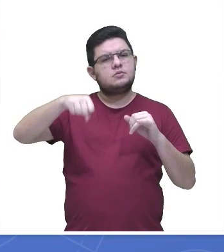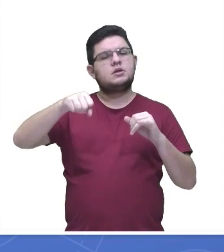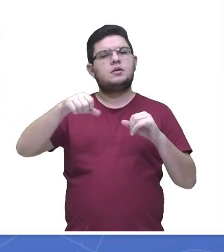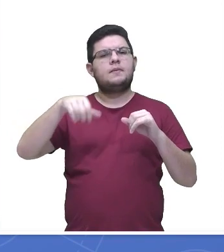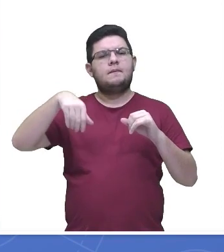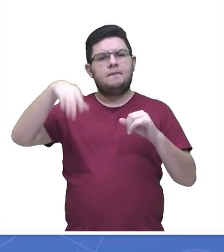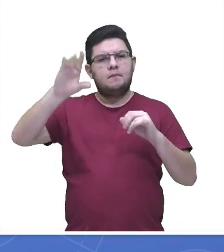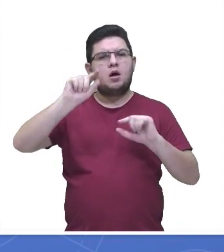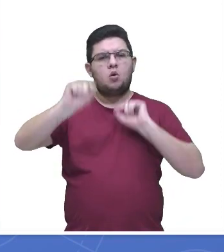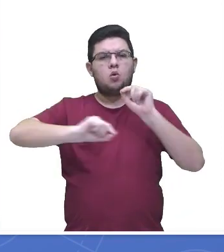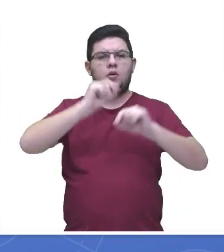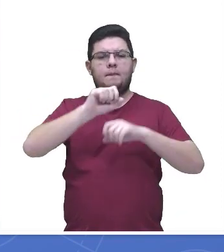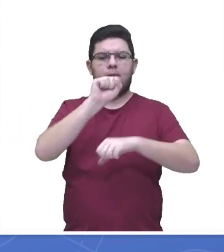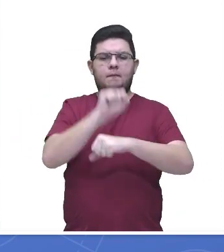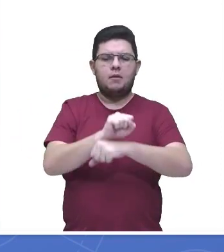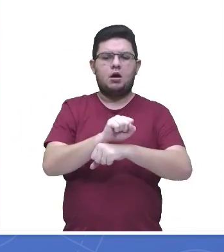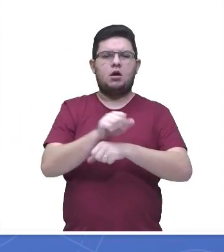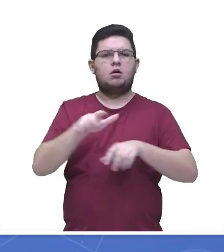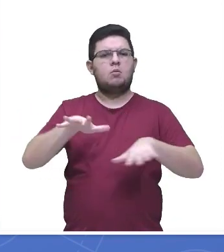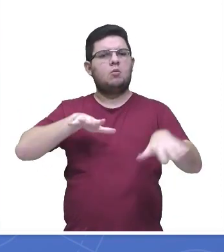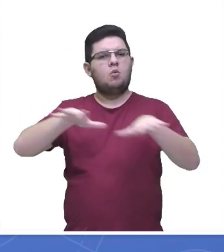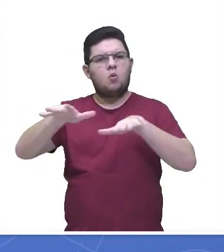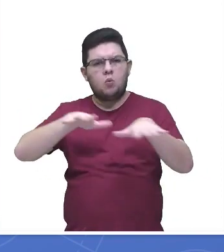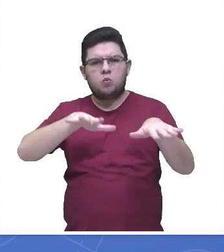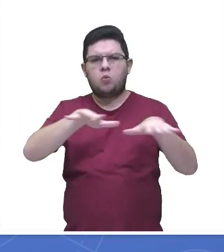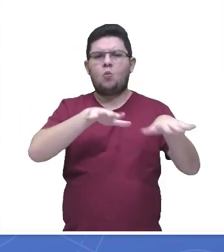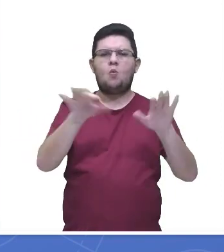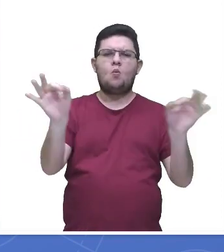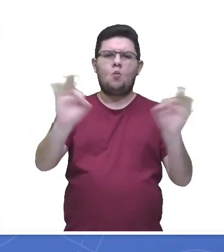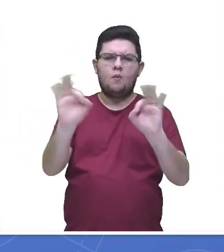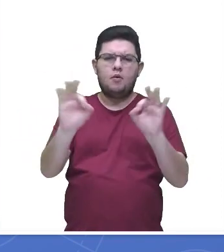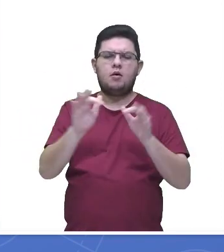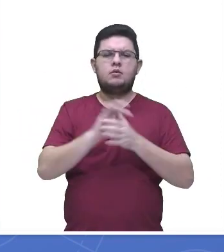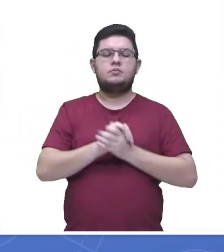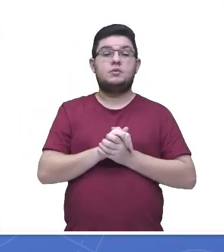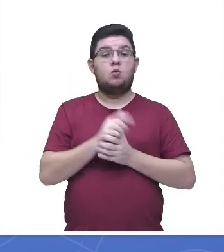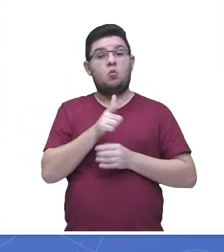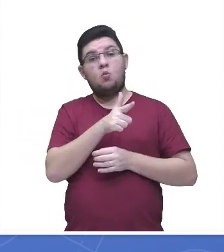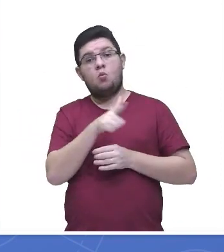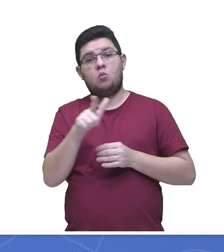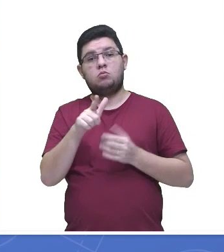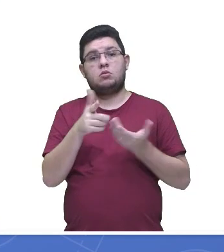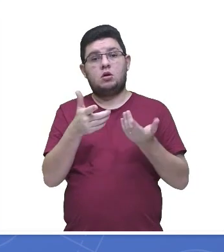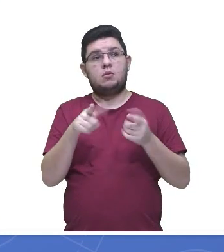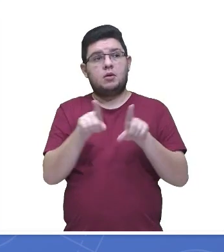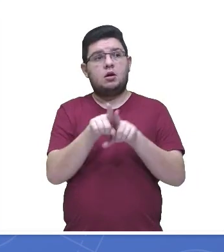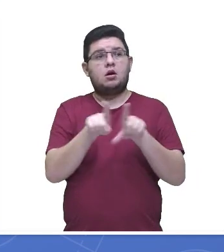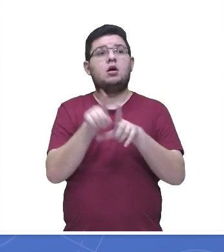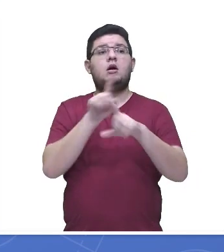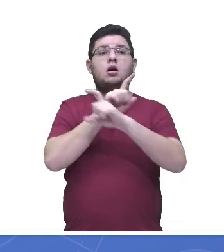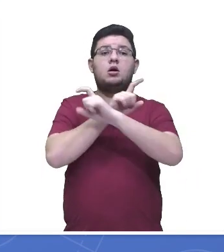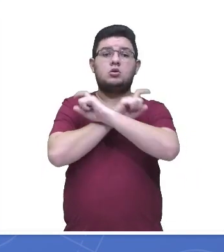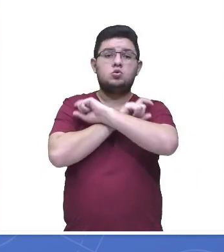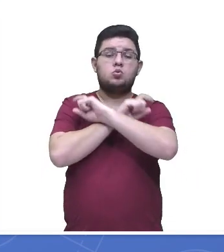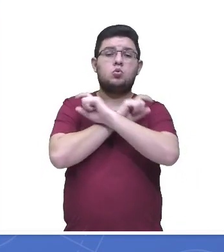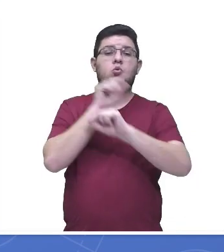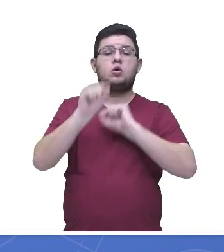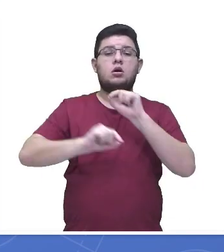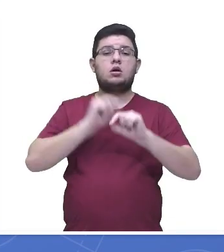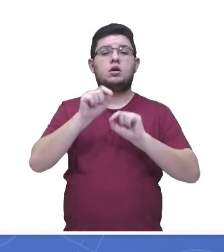rígida, soberana, sem muito movimento. O Egito trazia o quê? A lei da